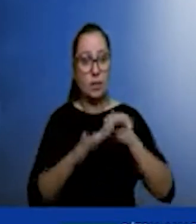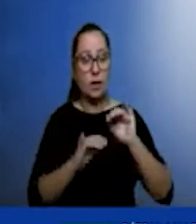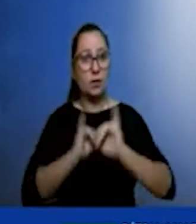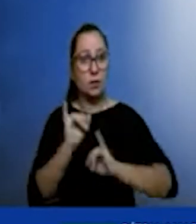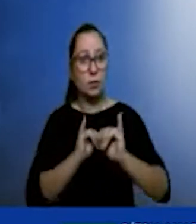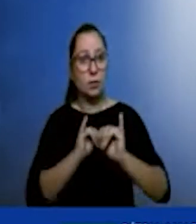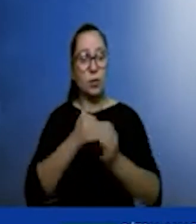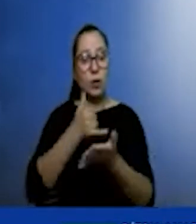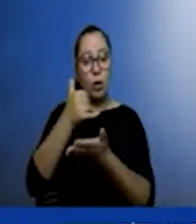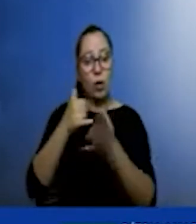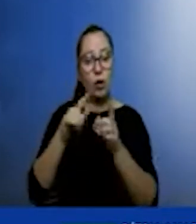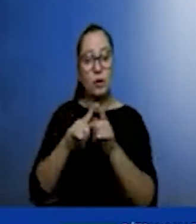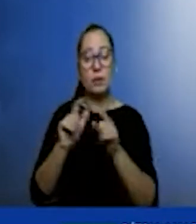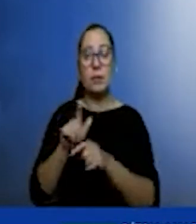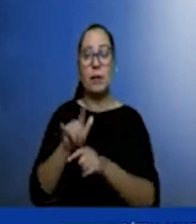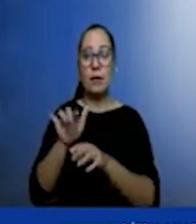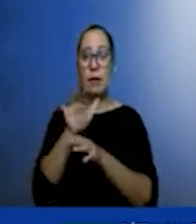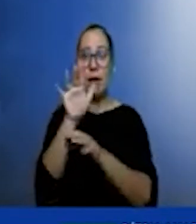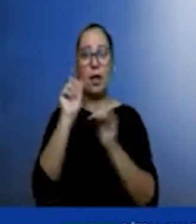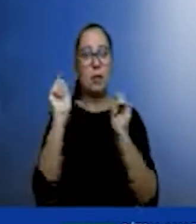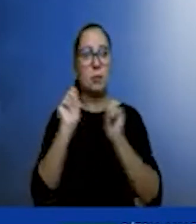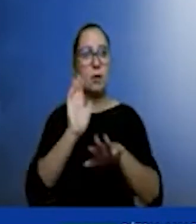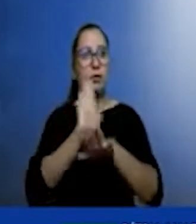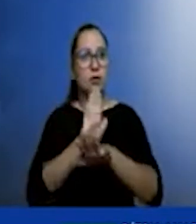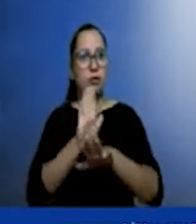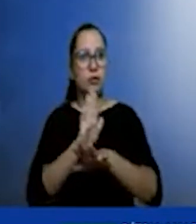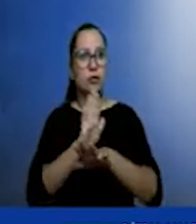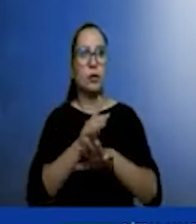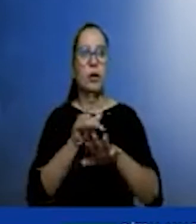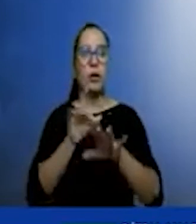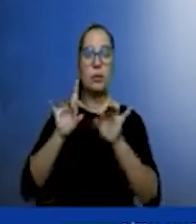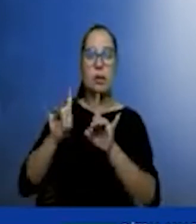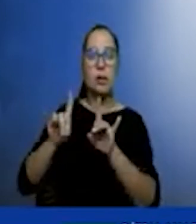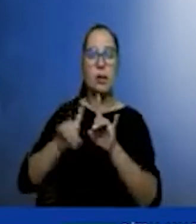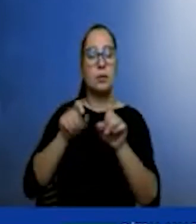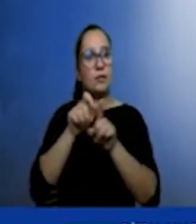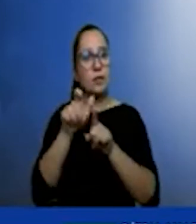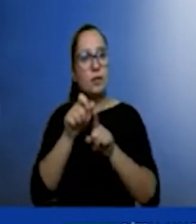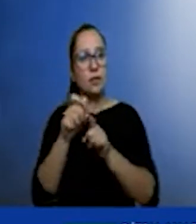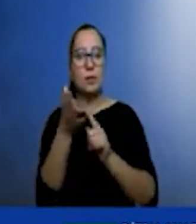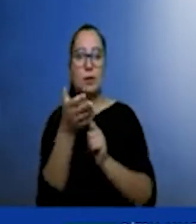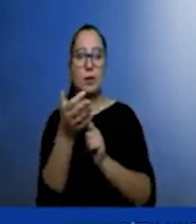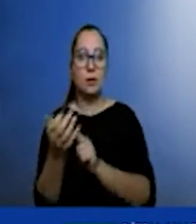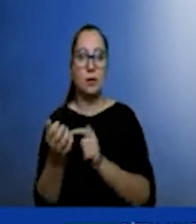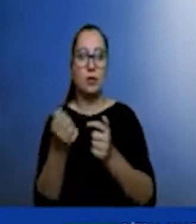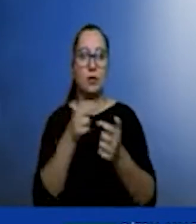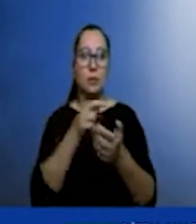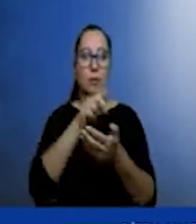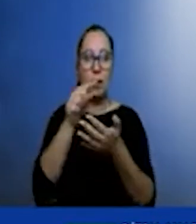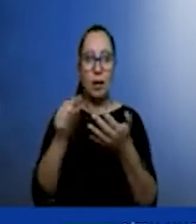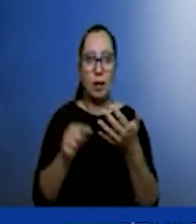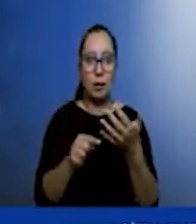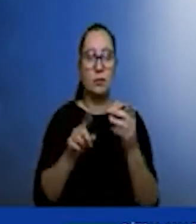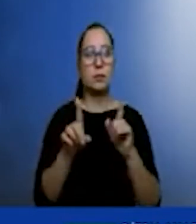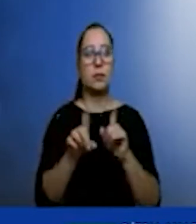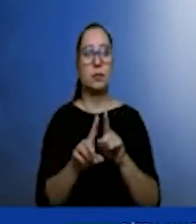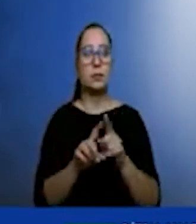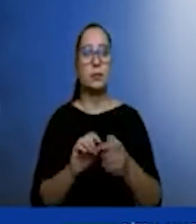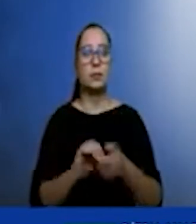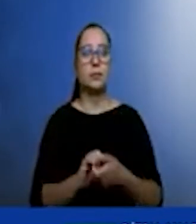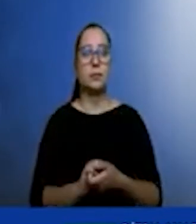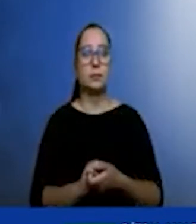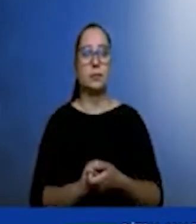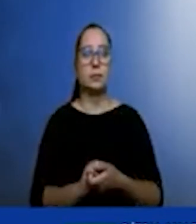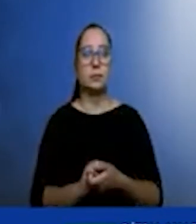como contribuir com expertise, com fontes de financiamento, com toda a tecnologia, com toda a parte de P&D, né, e com